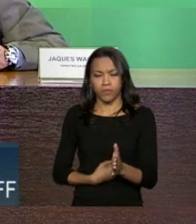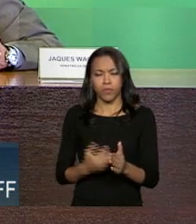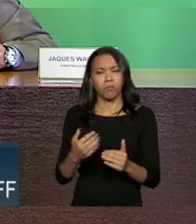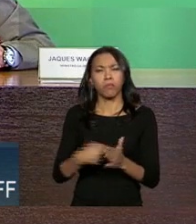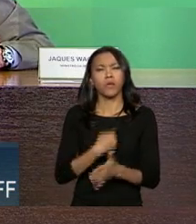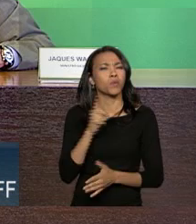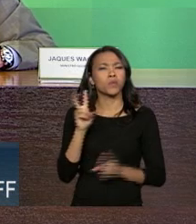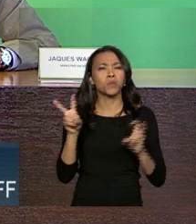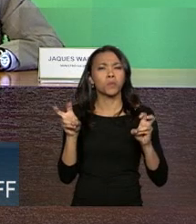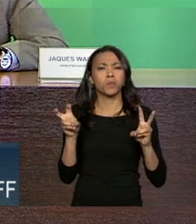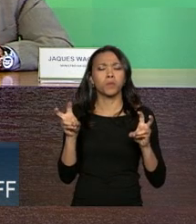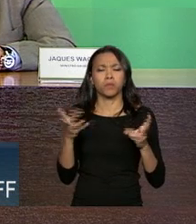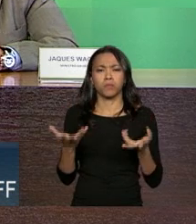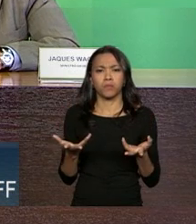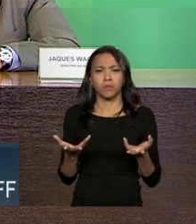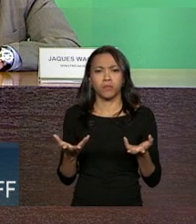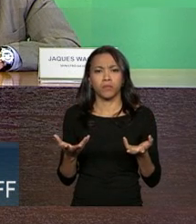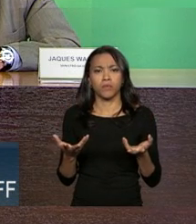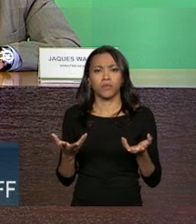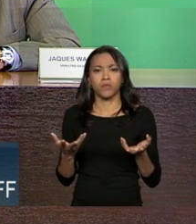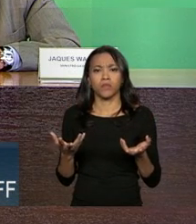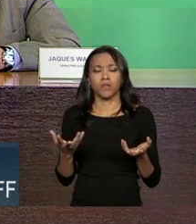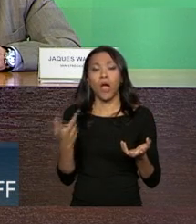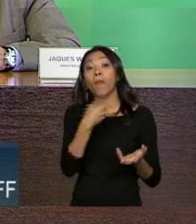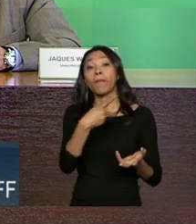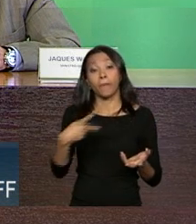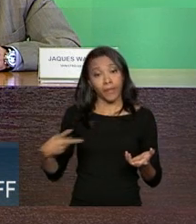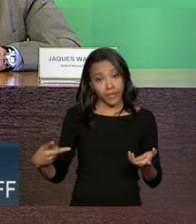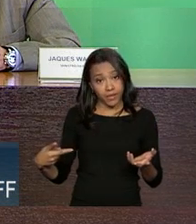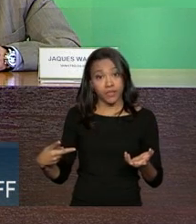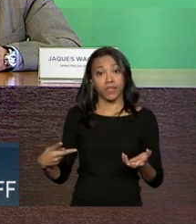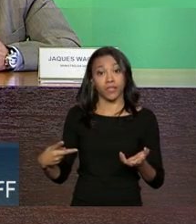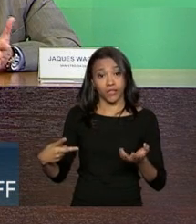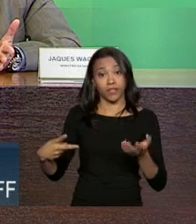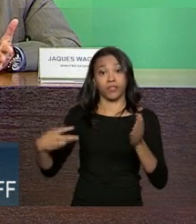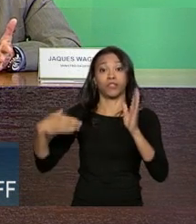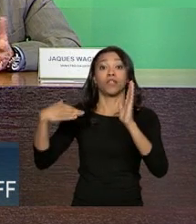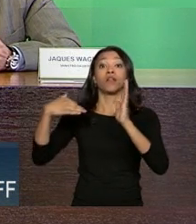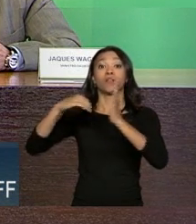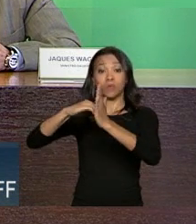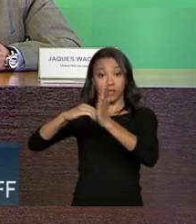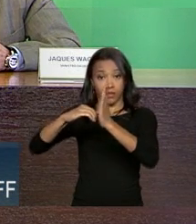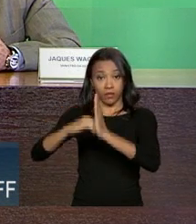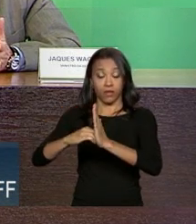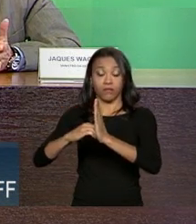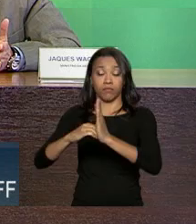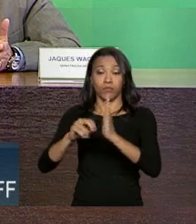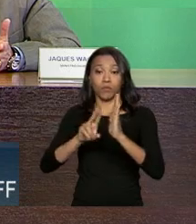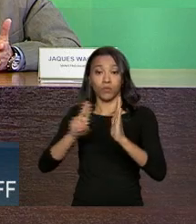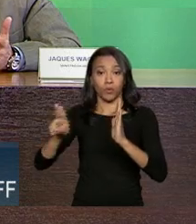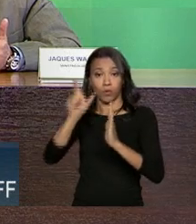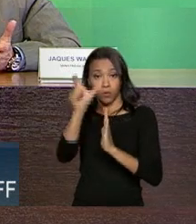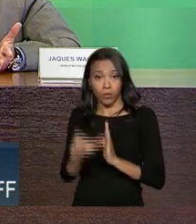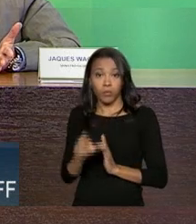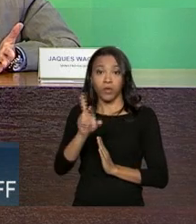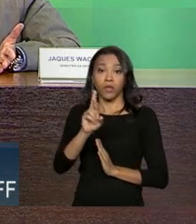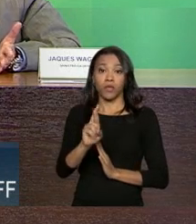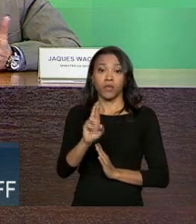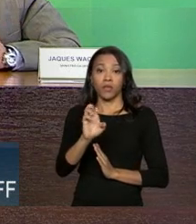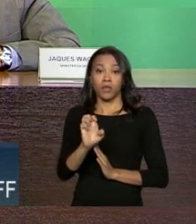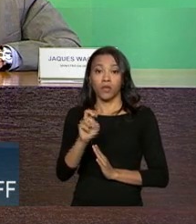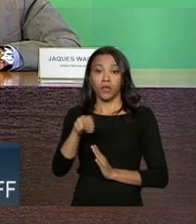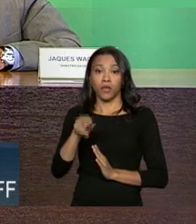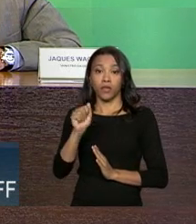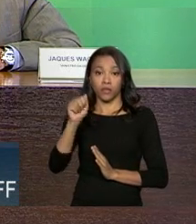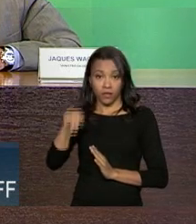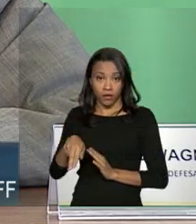Com o quê? Bom, repare, o presidente do Senado é um homem que estava e continua se